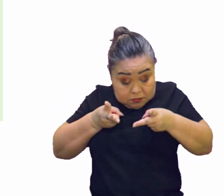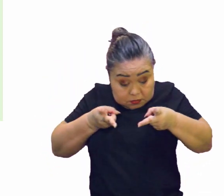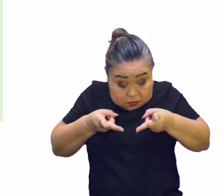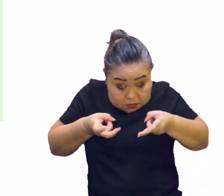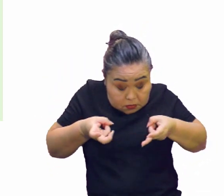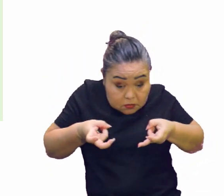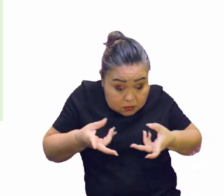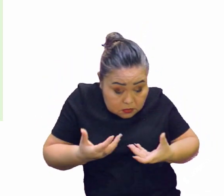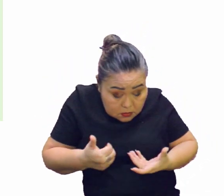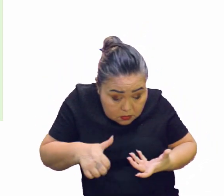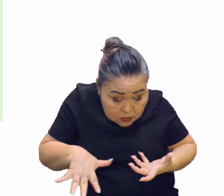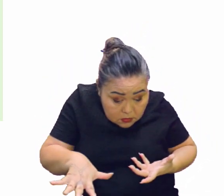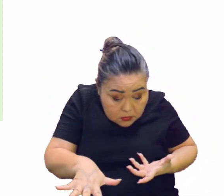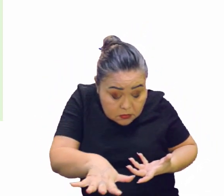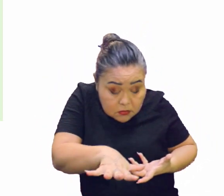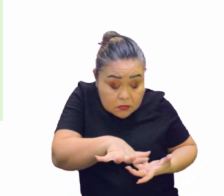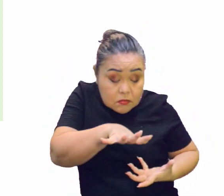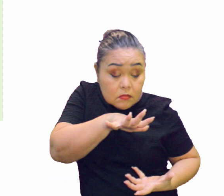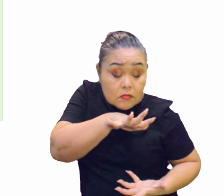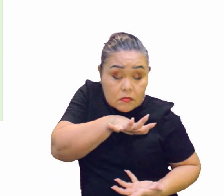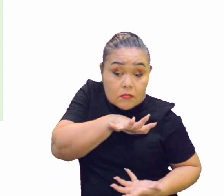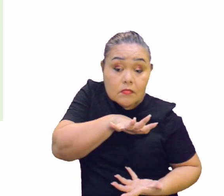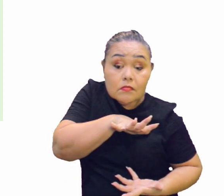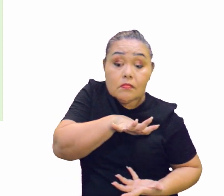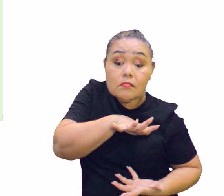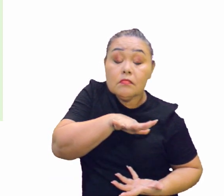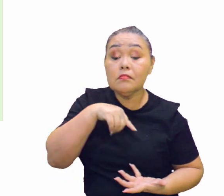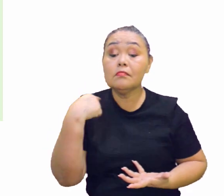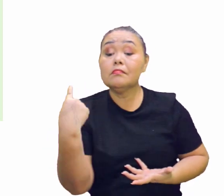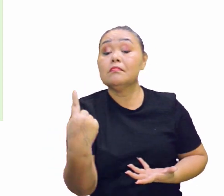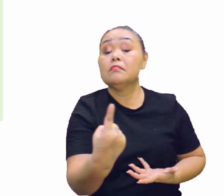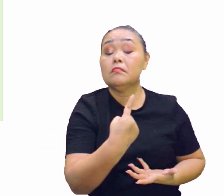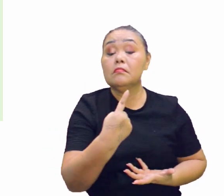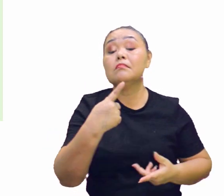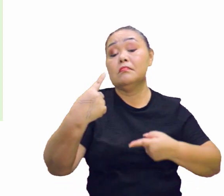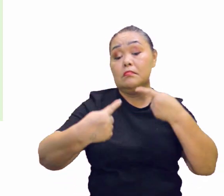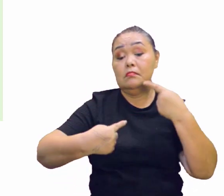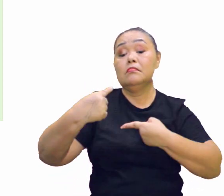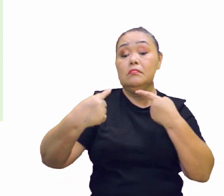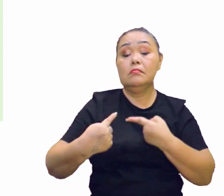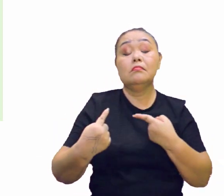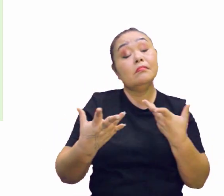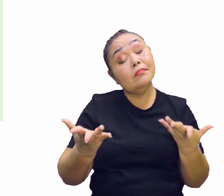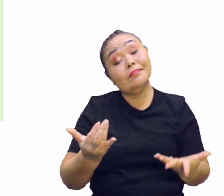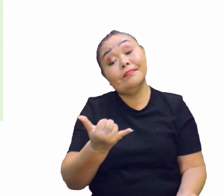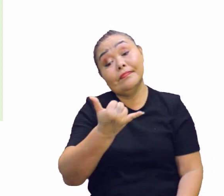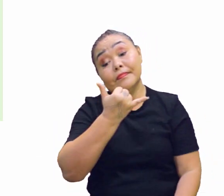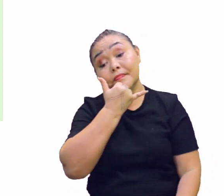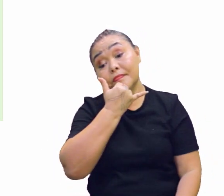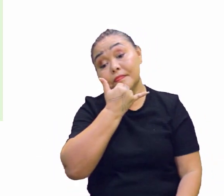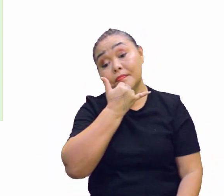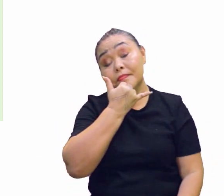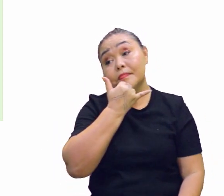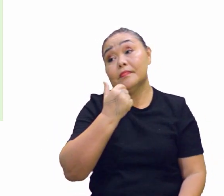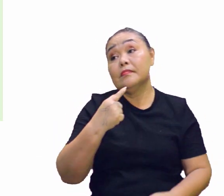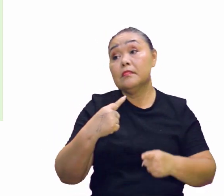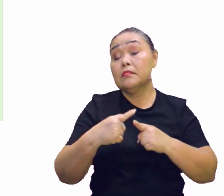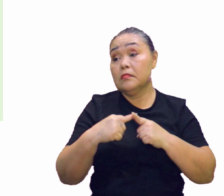vamos dizer assim, é um câncer que está no corpo nosso, infelizmente, político. Né? Então,